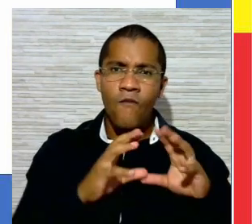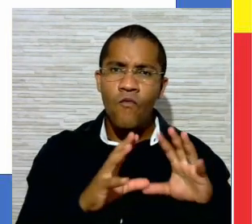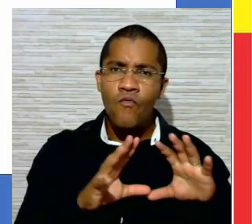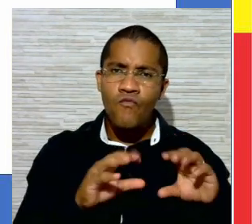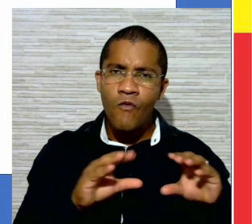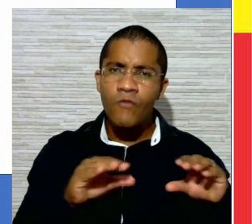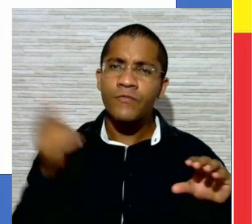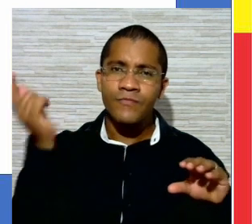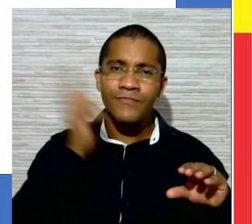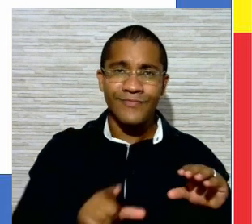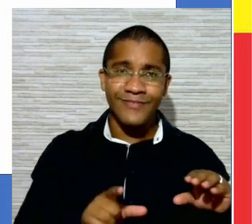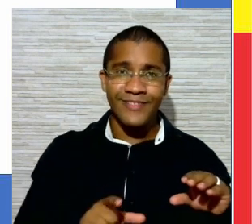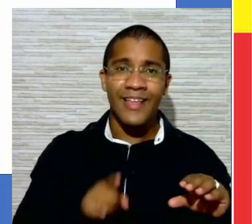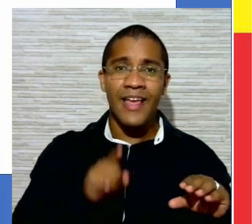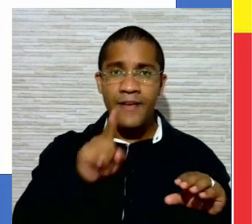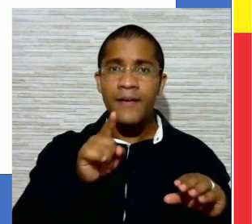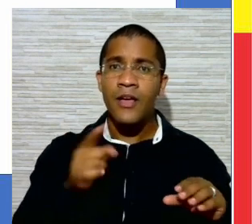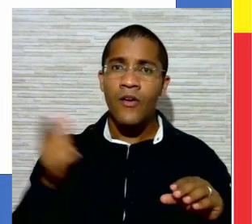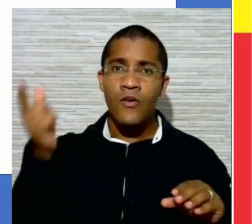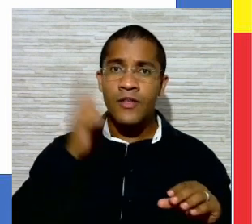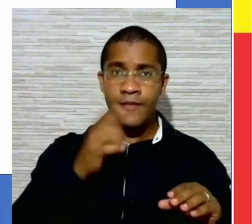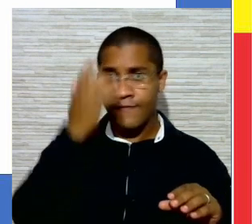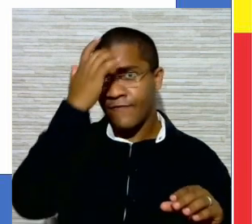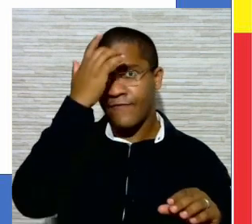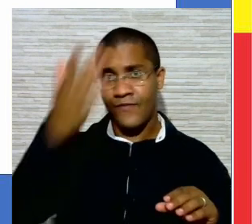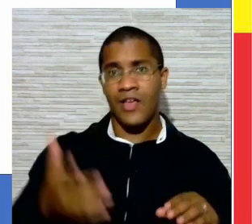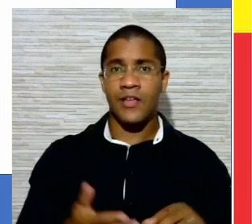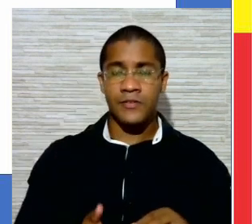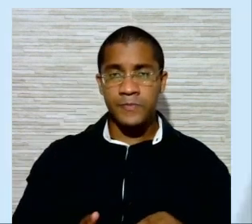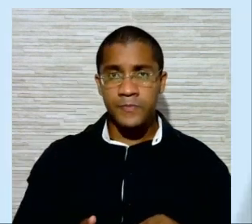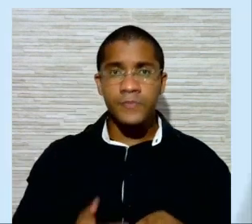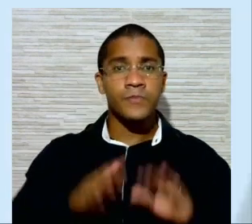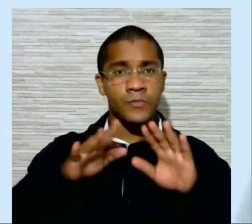com maiores recursos, né. Então,